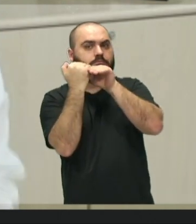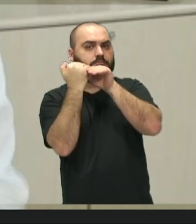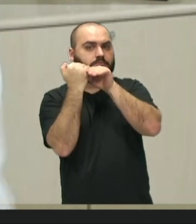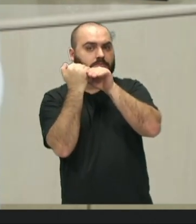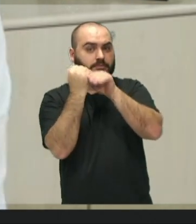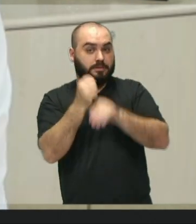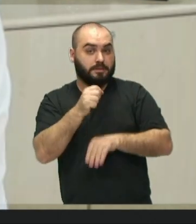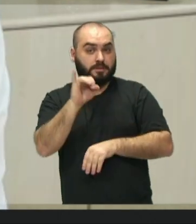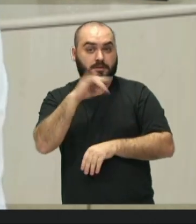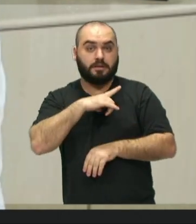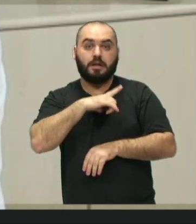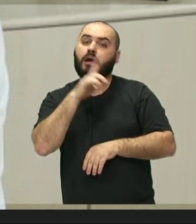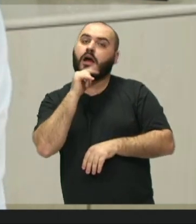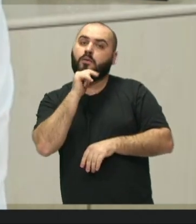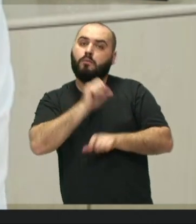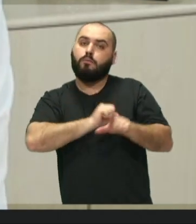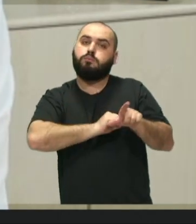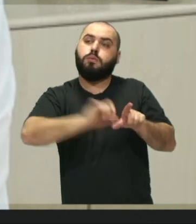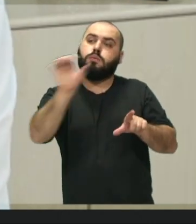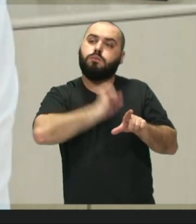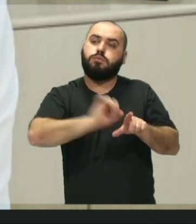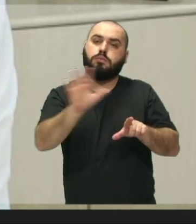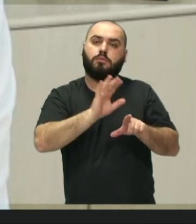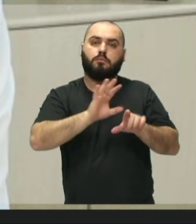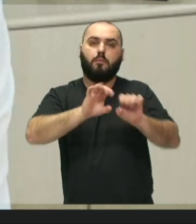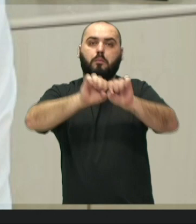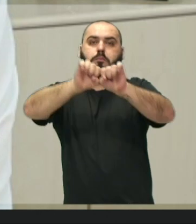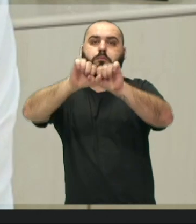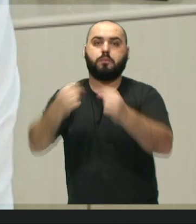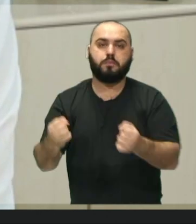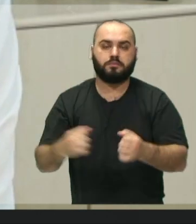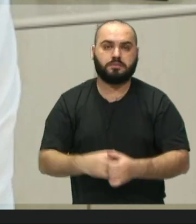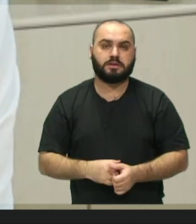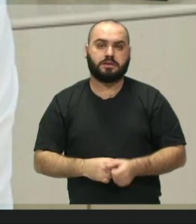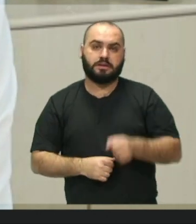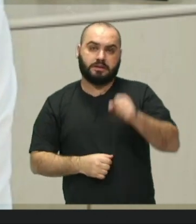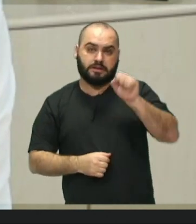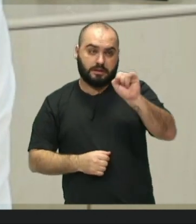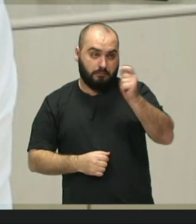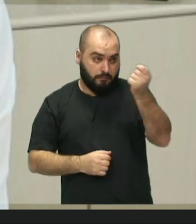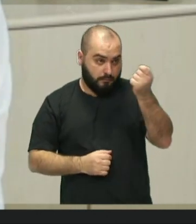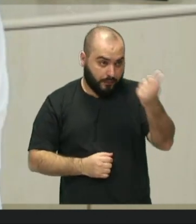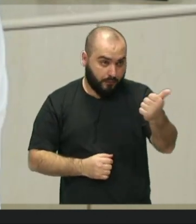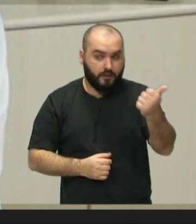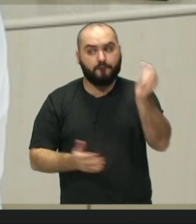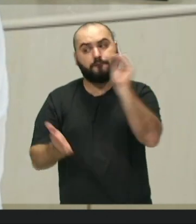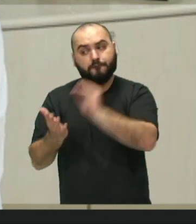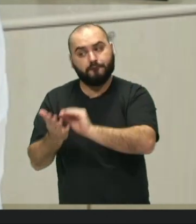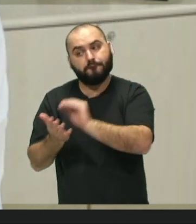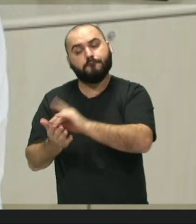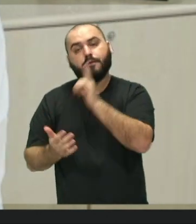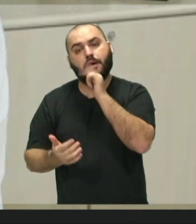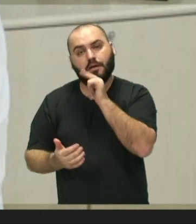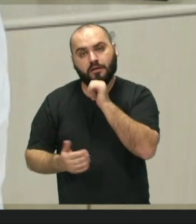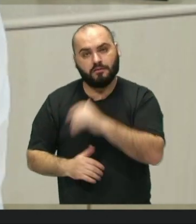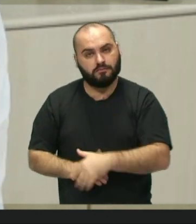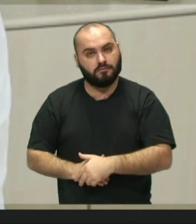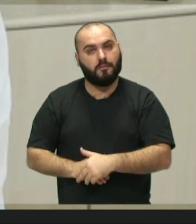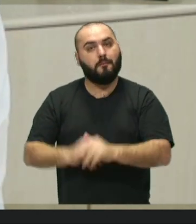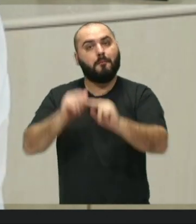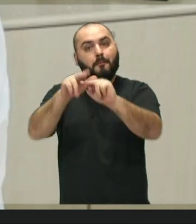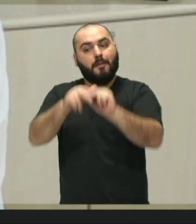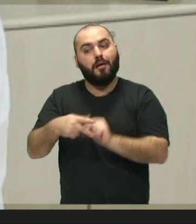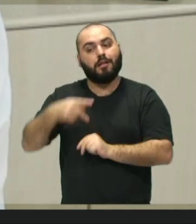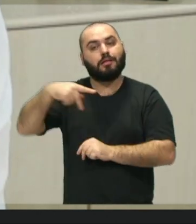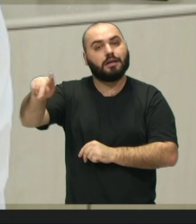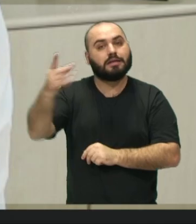tem muita pressão na rede, acaba estourando toda a população. Se você tem pouca, vai faltar água para alguém. Então, é esse equilíbrio que a gente vai estar pretendendo